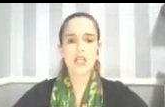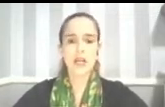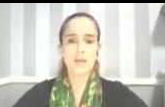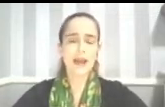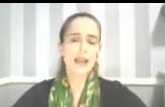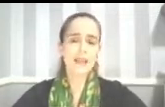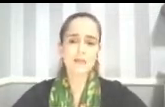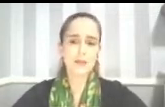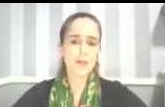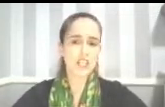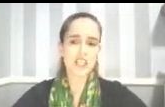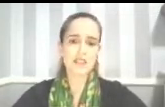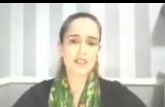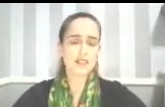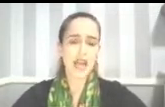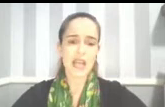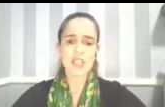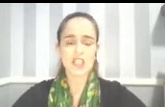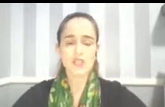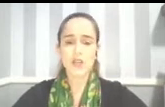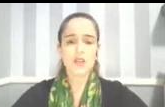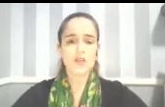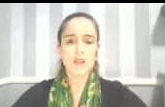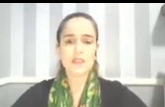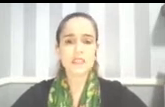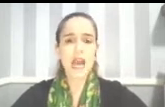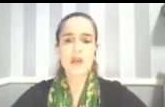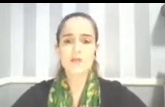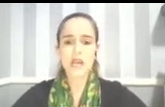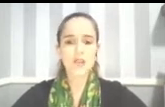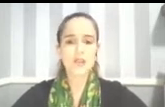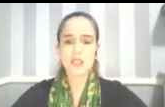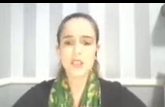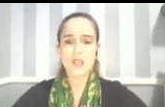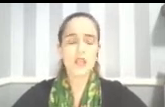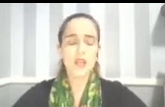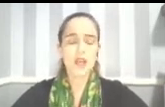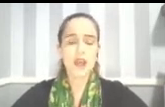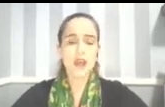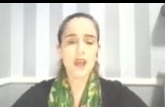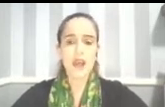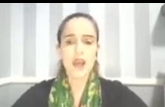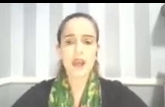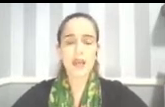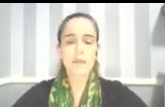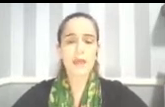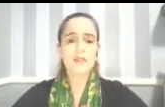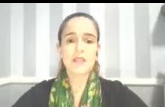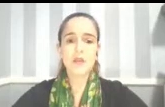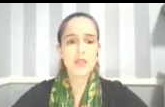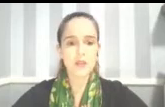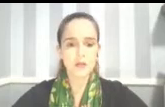a hemorragia capilar, esse hemorragiazinha, esse raladinho superficial, uns arranhõezinhos, que